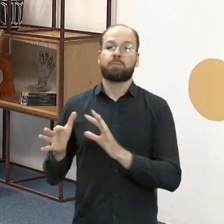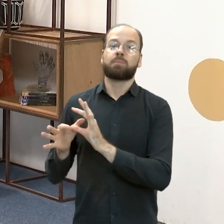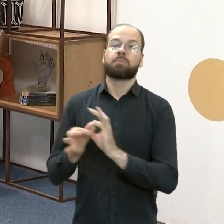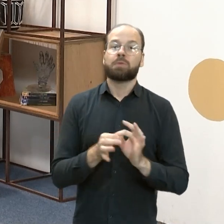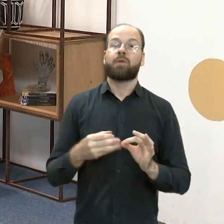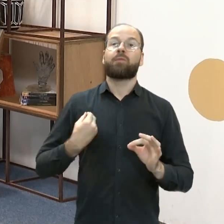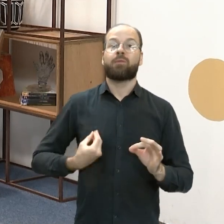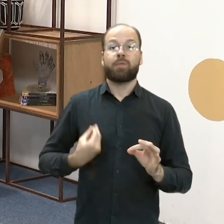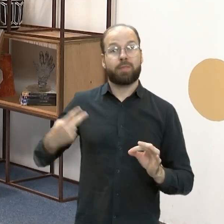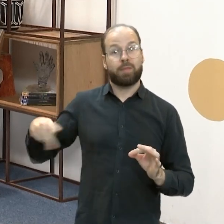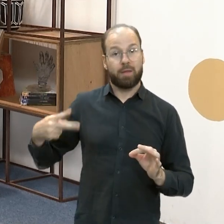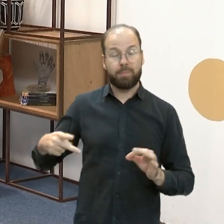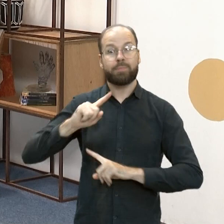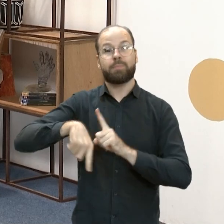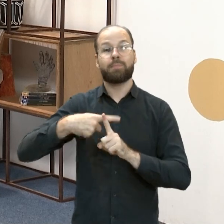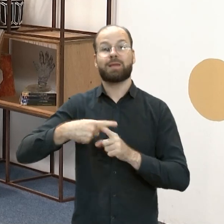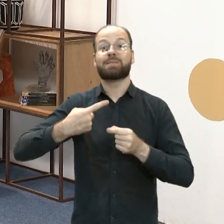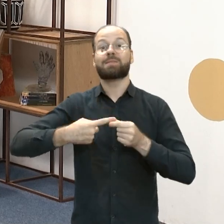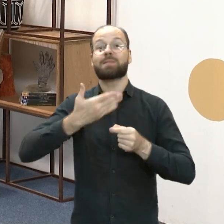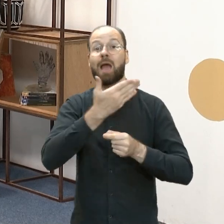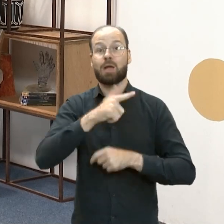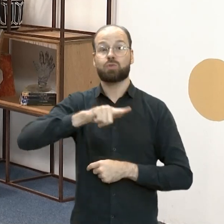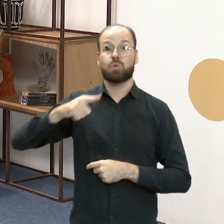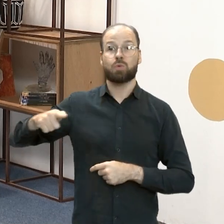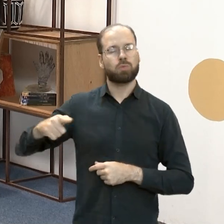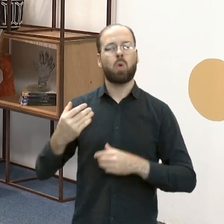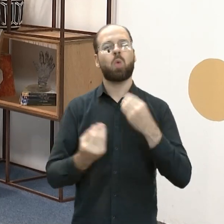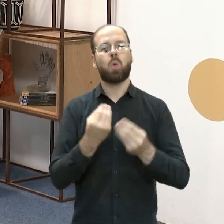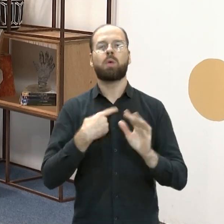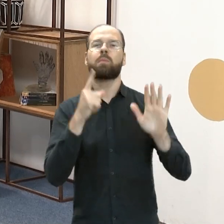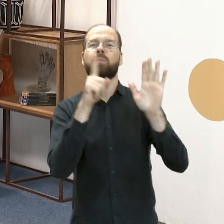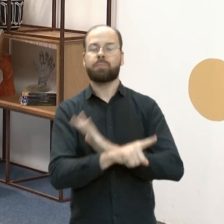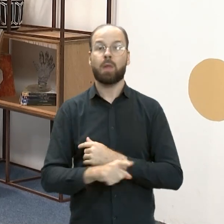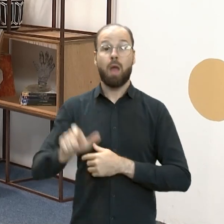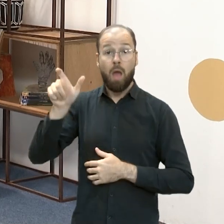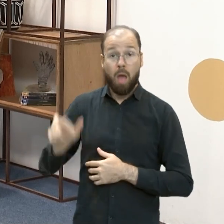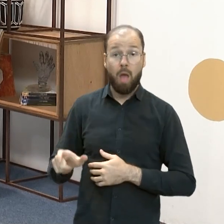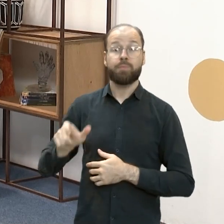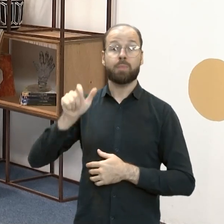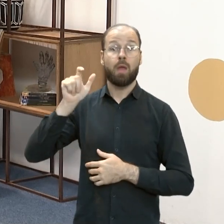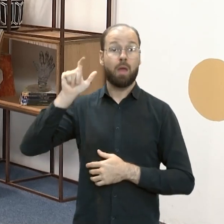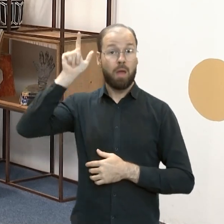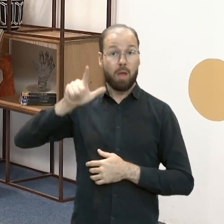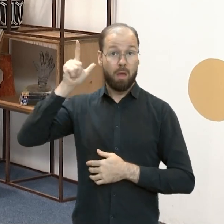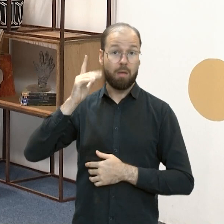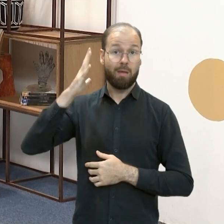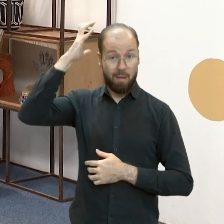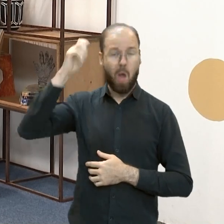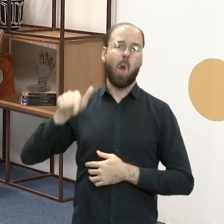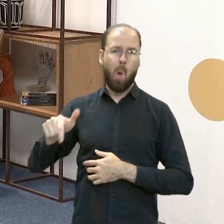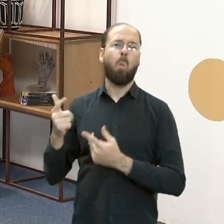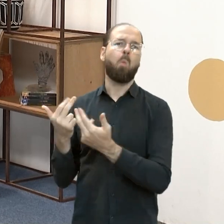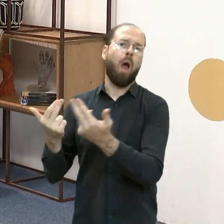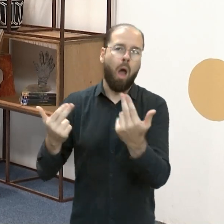e lá da cidade de Goiás, Hebe, como que mulheres como a Leodegária influenciaram na